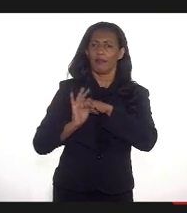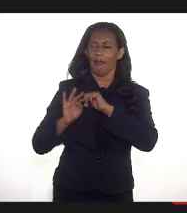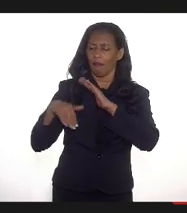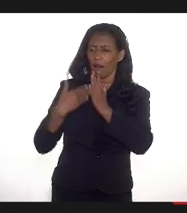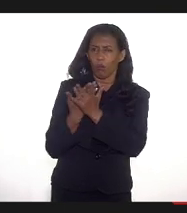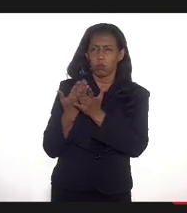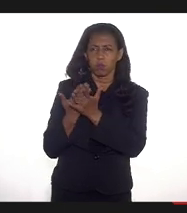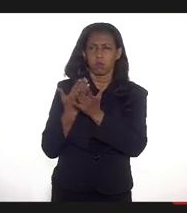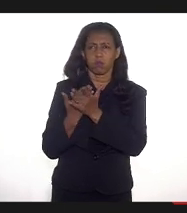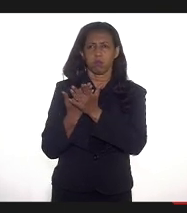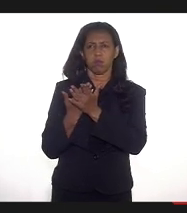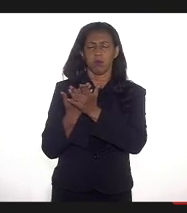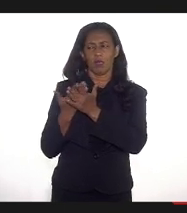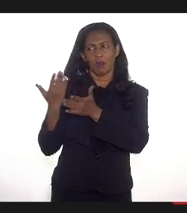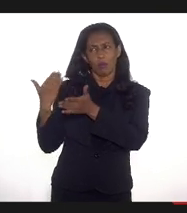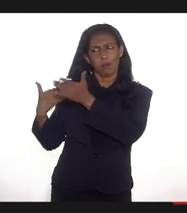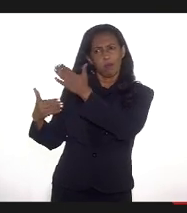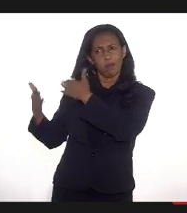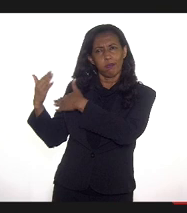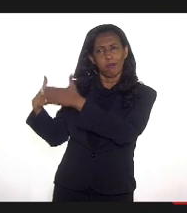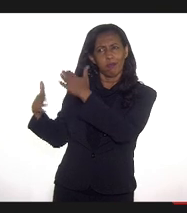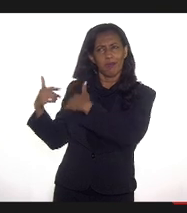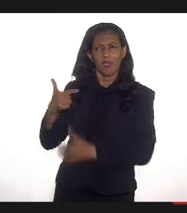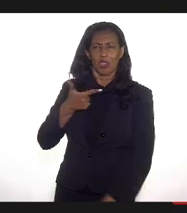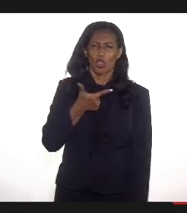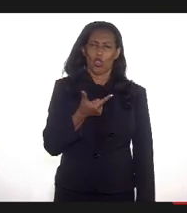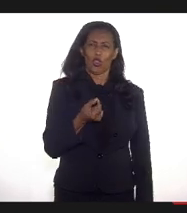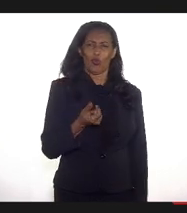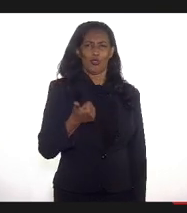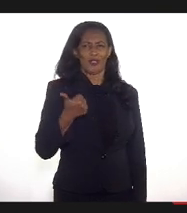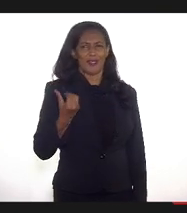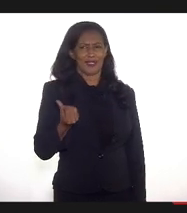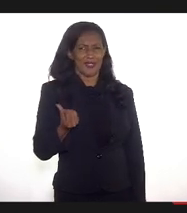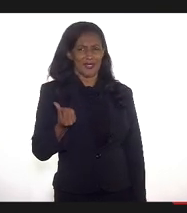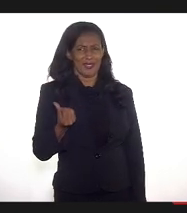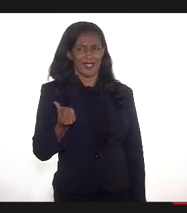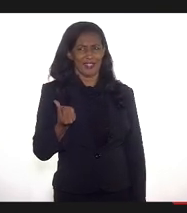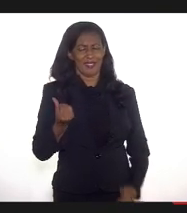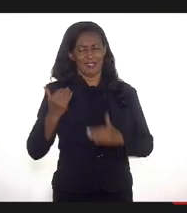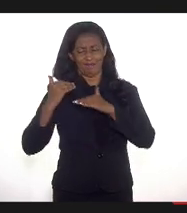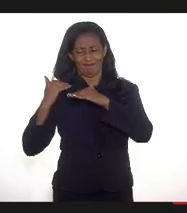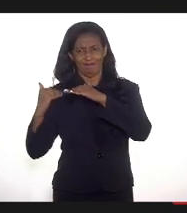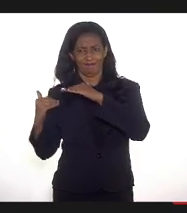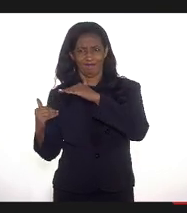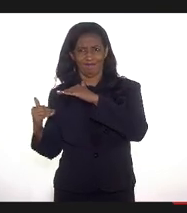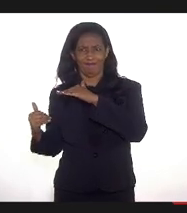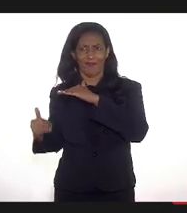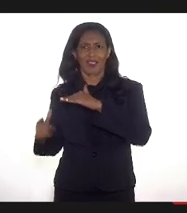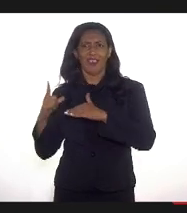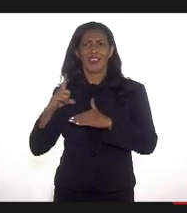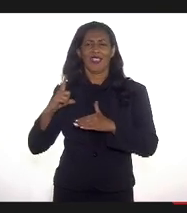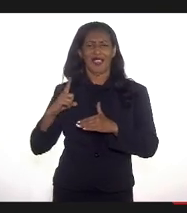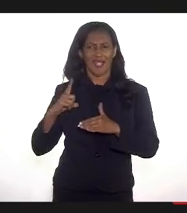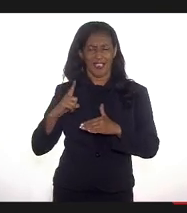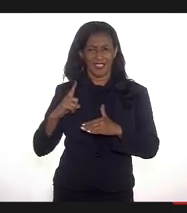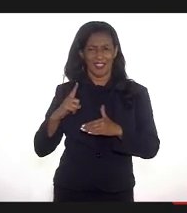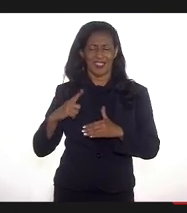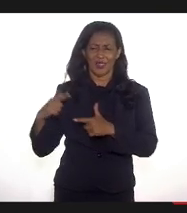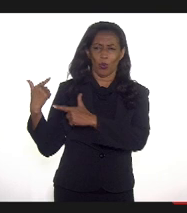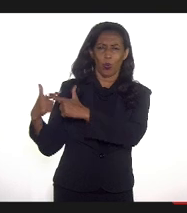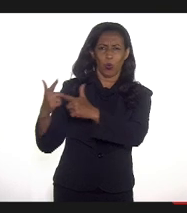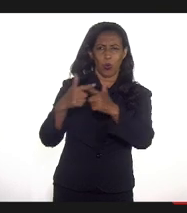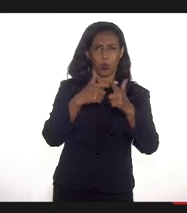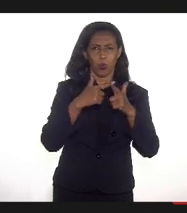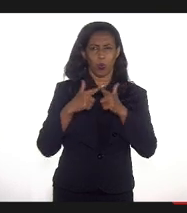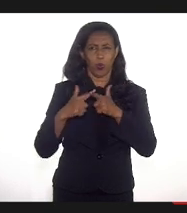vem numa descendente desde 2016. Tá? Desde 2016, nós temos um processo de sucateamento, né? No